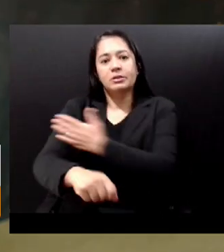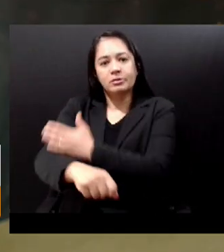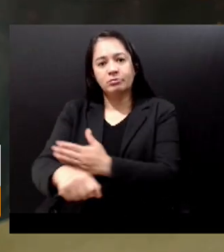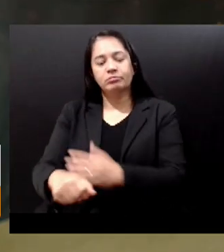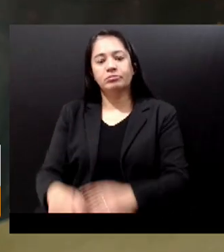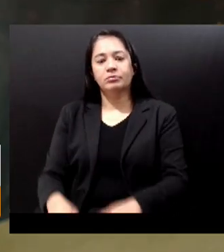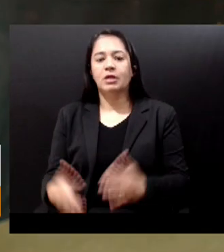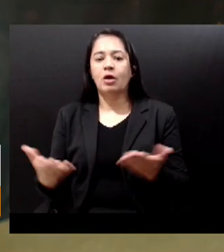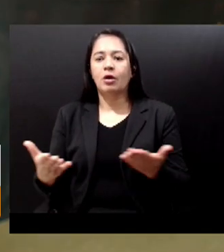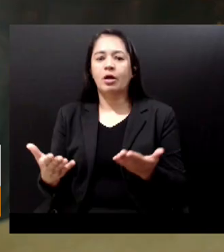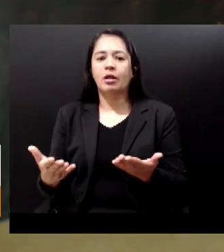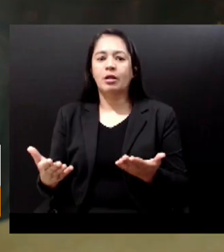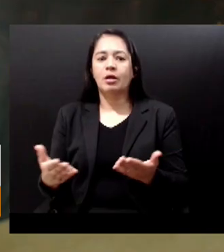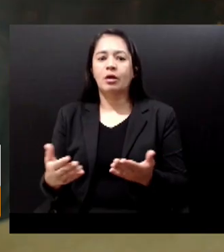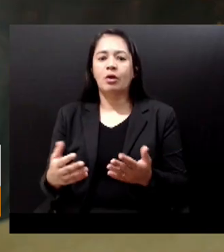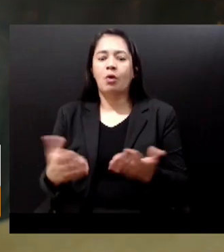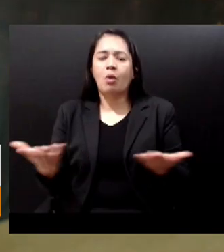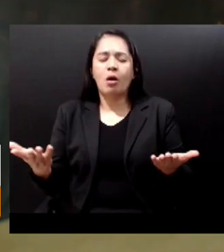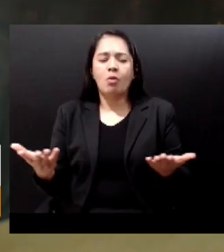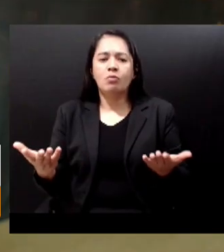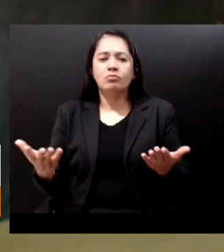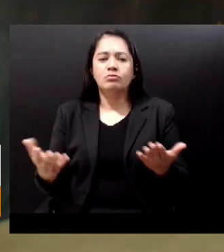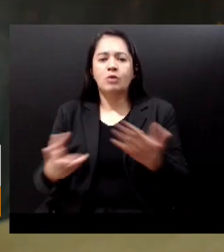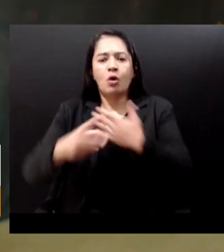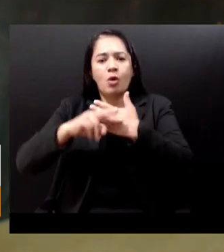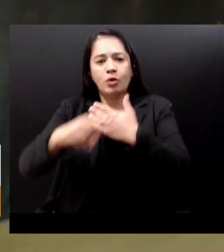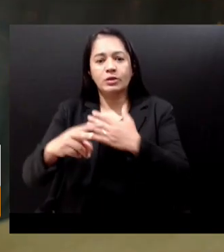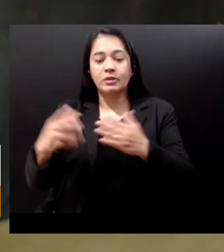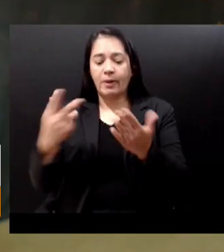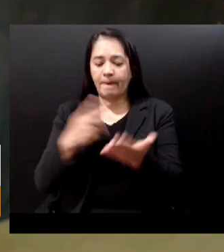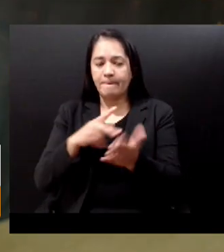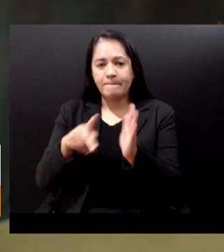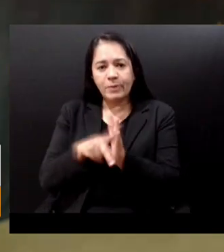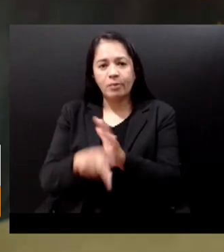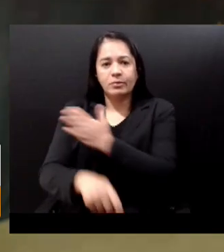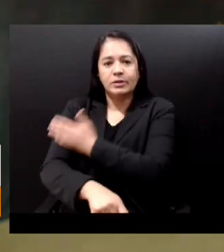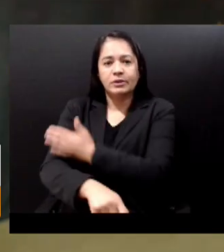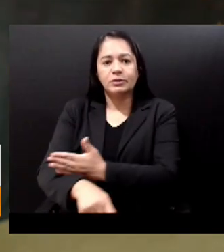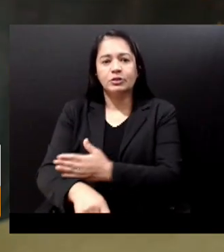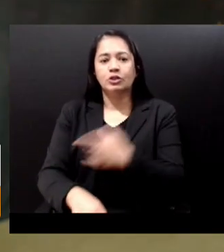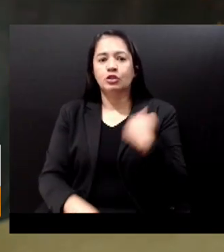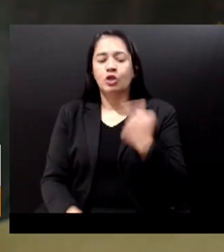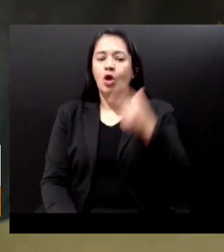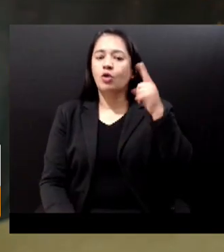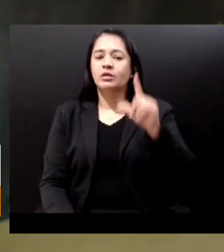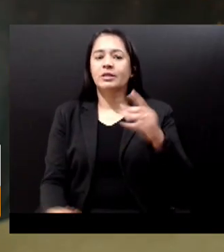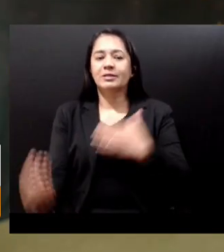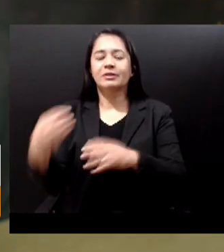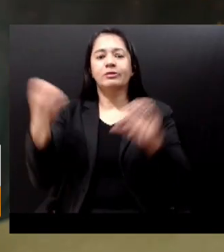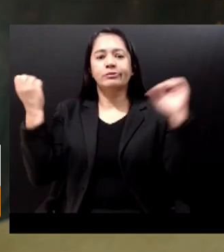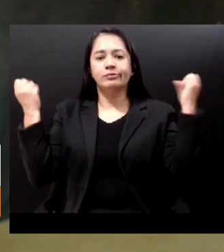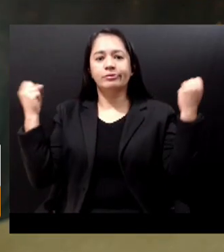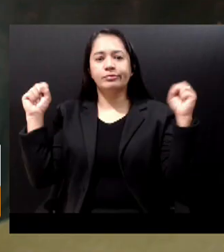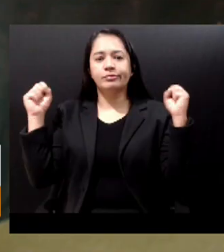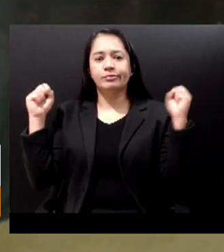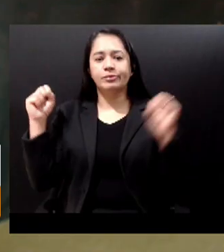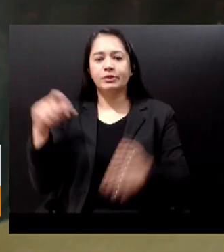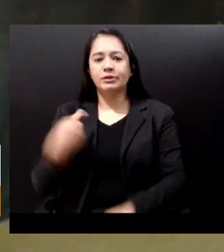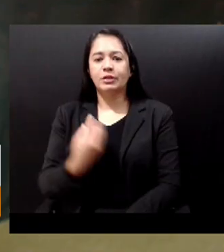o reflexo dessa disciplina, quando a gente consegue a disciplina na atividade física, qual que é o reflexo na nossa vida, no dia a